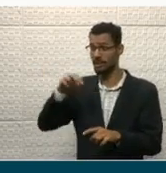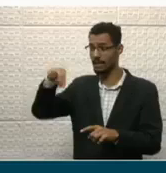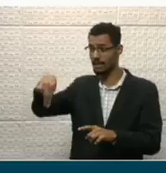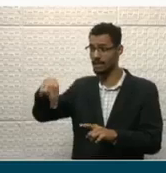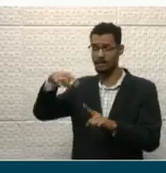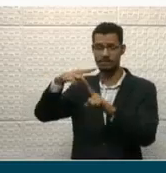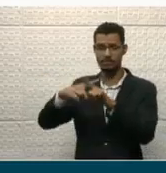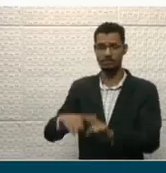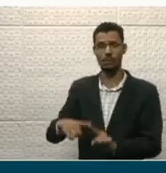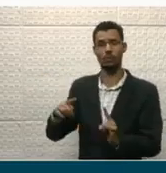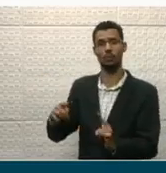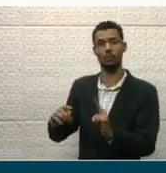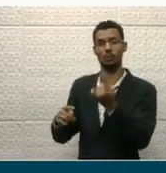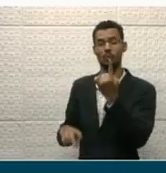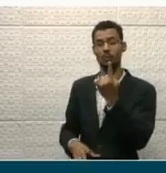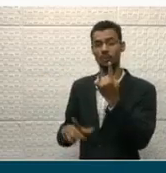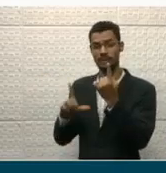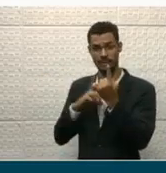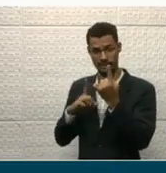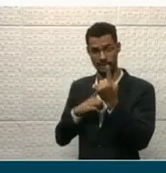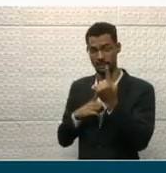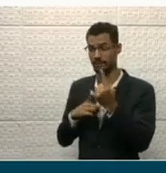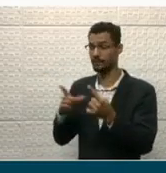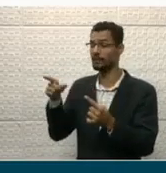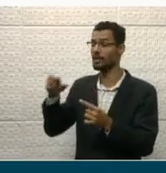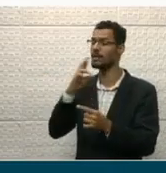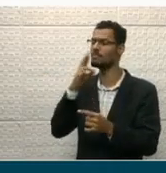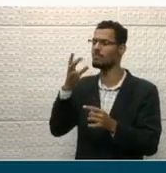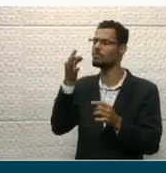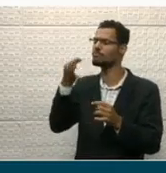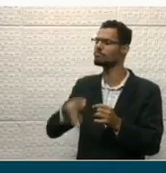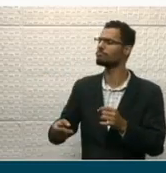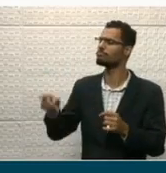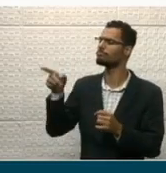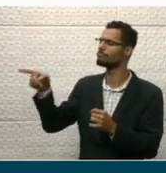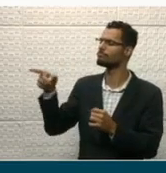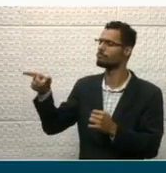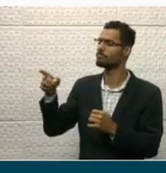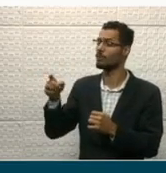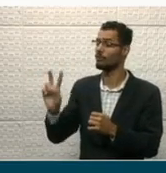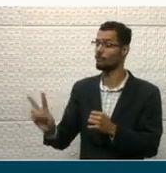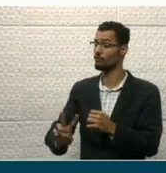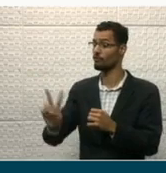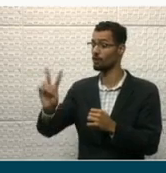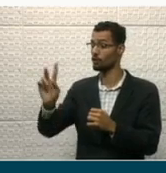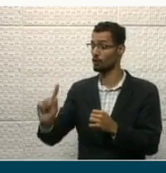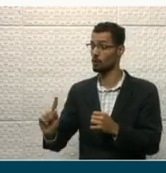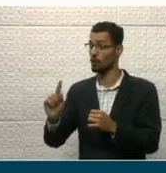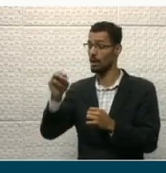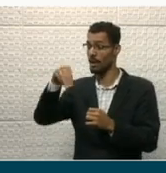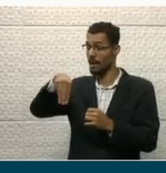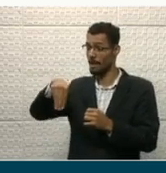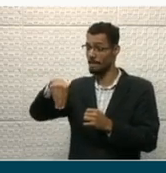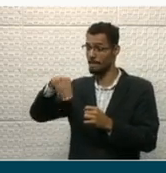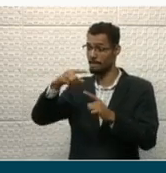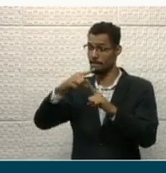N, pelo vetor N por 1, o resultado é um vetor M por